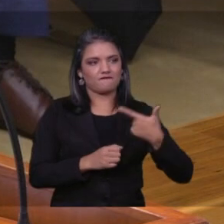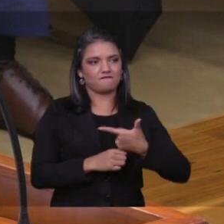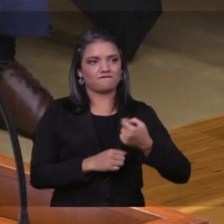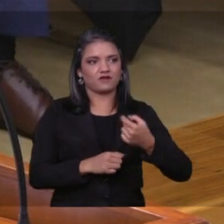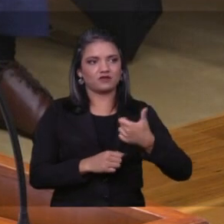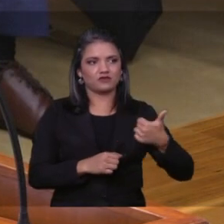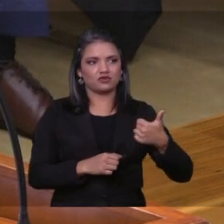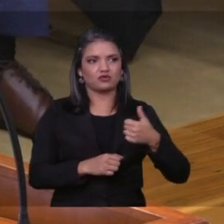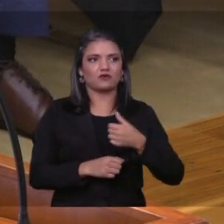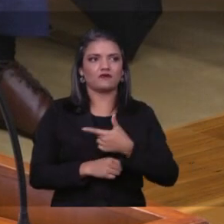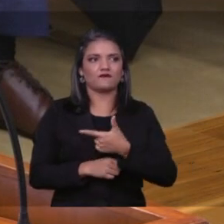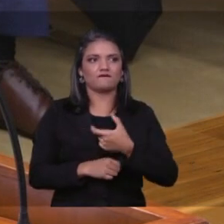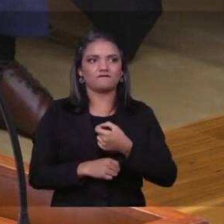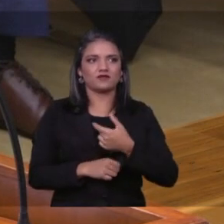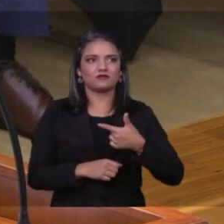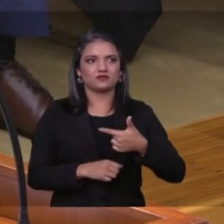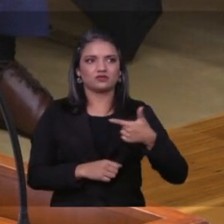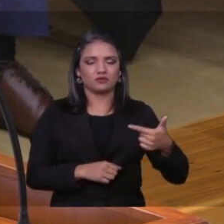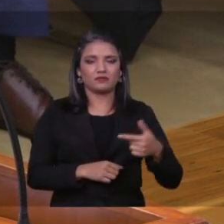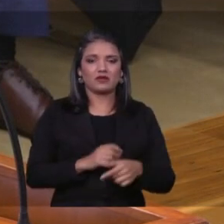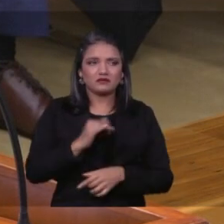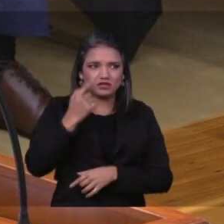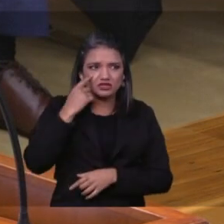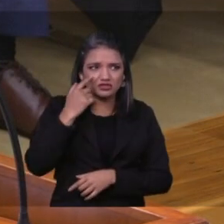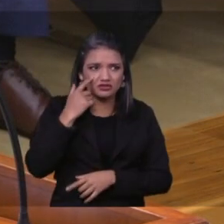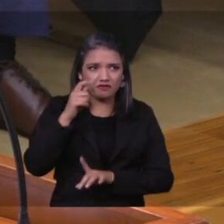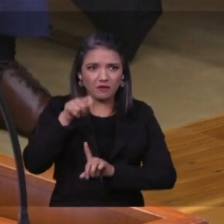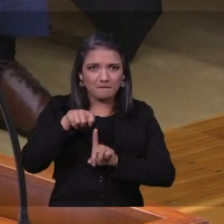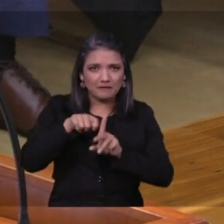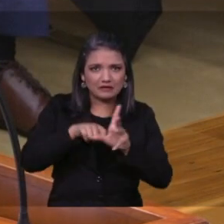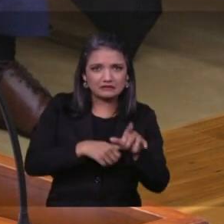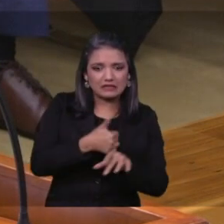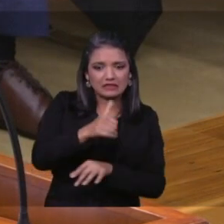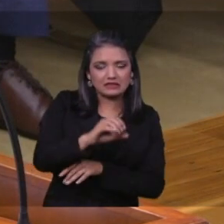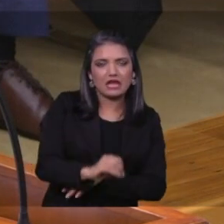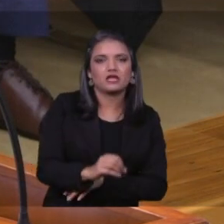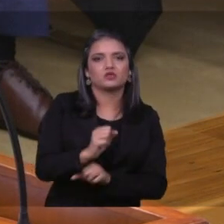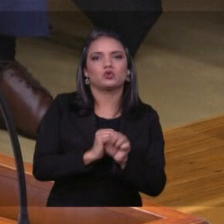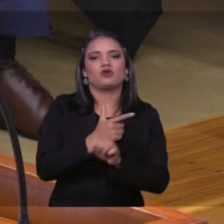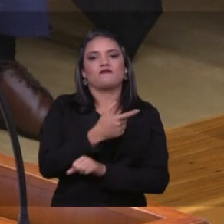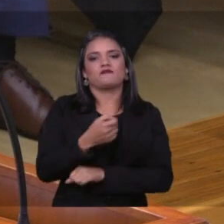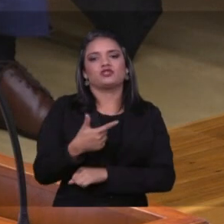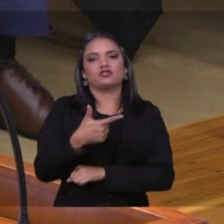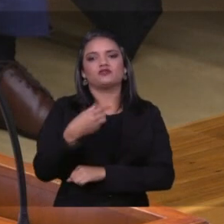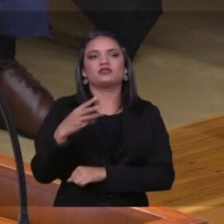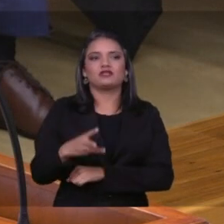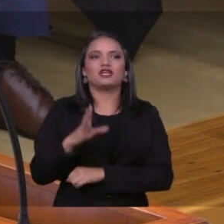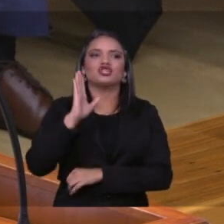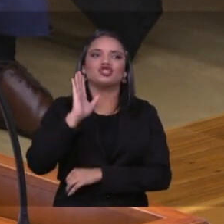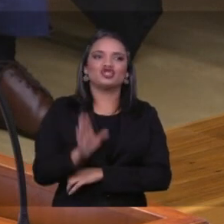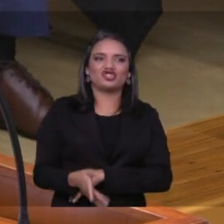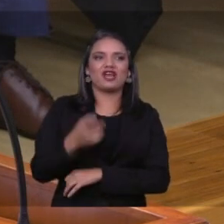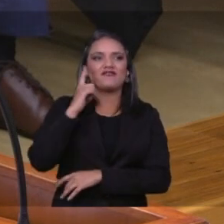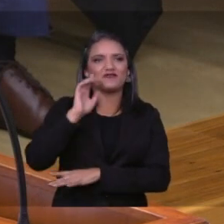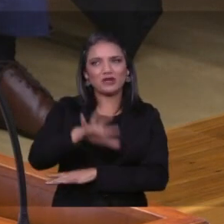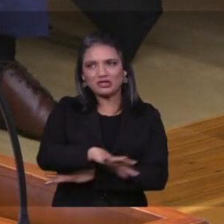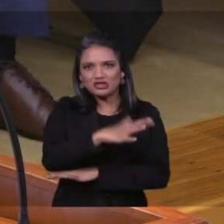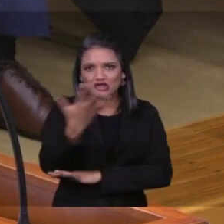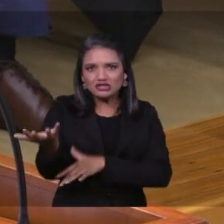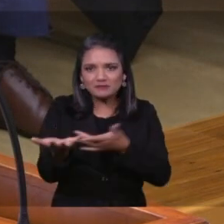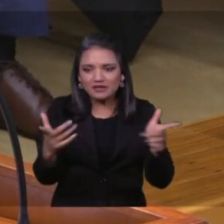Se tratarmos somente os 10 primeiros meses de 2023, o INPE dá conta da redução de desmatamento em termos